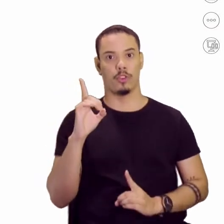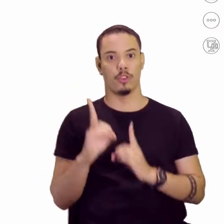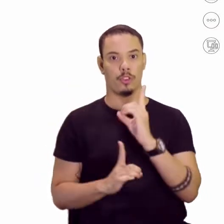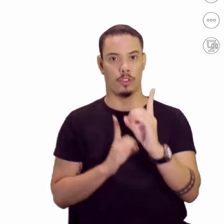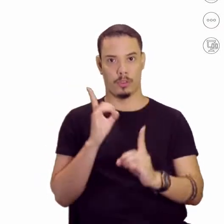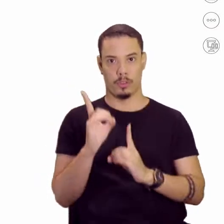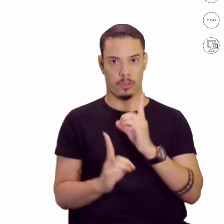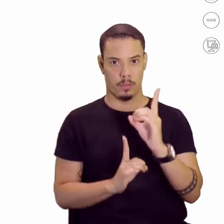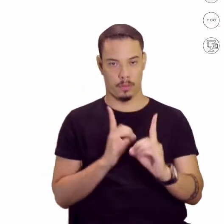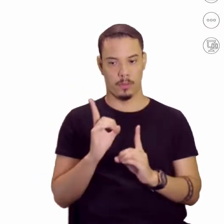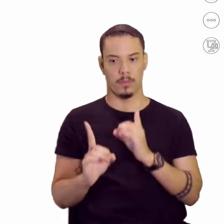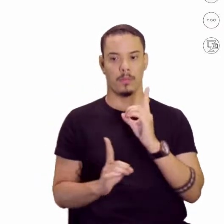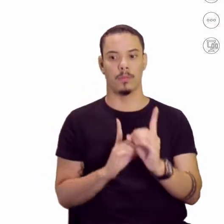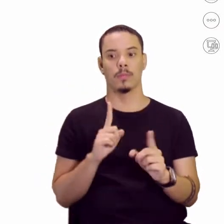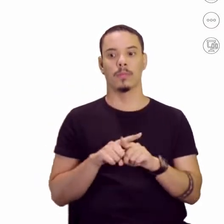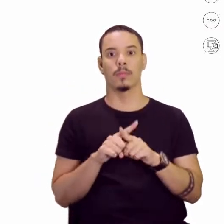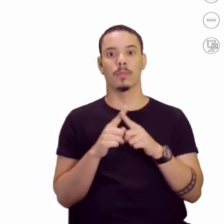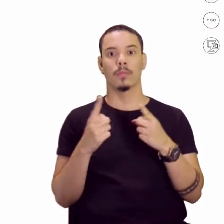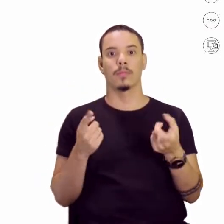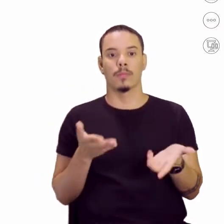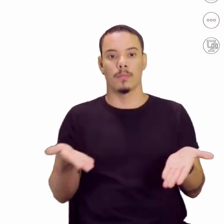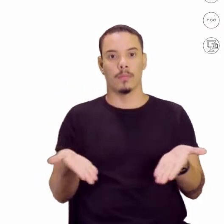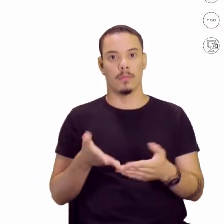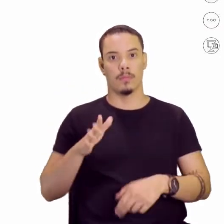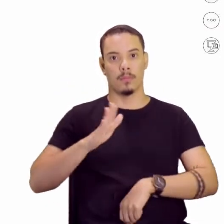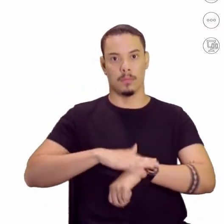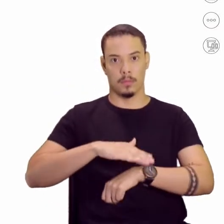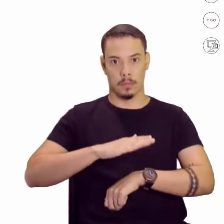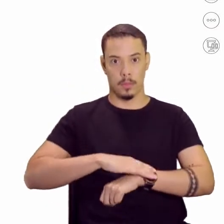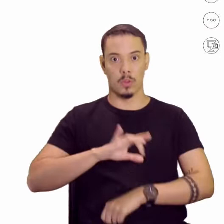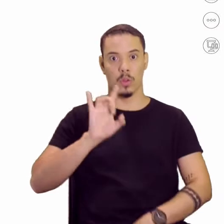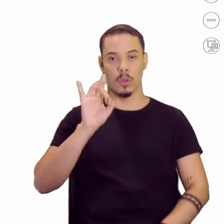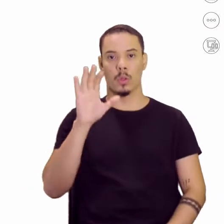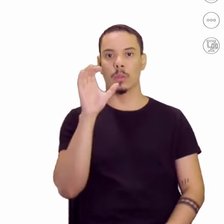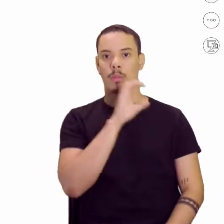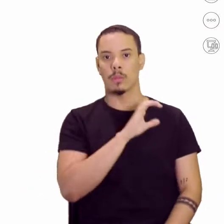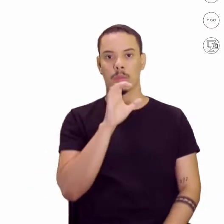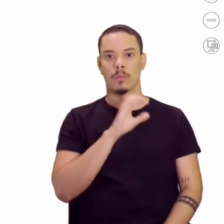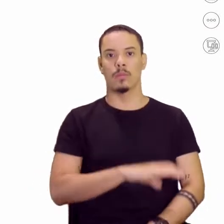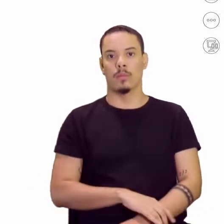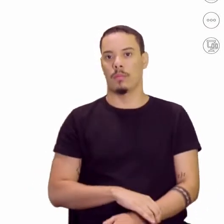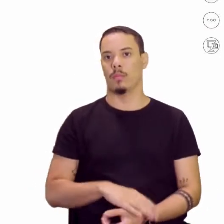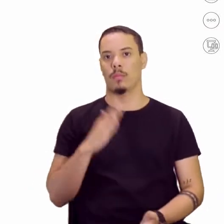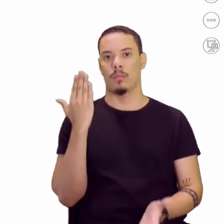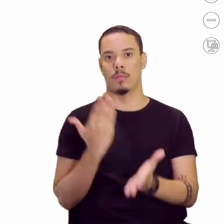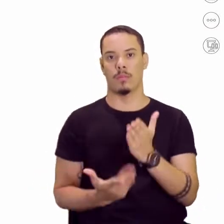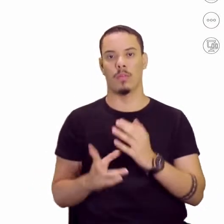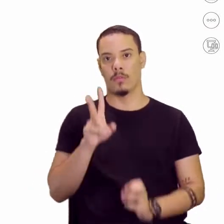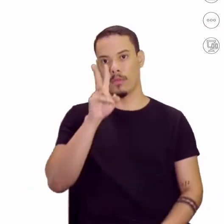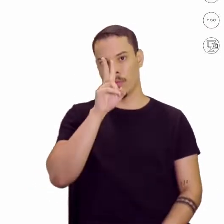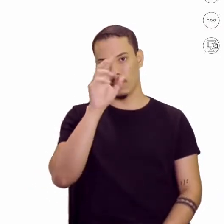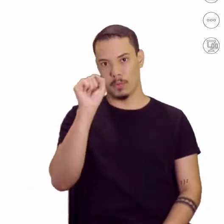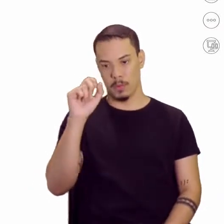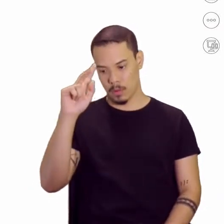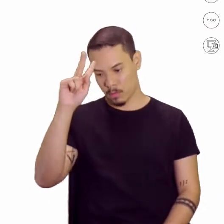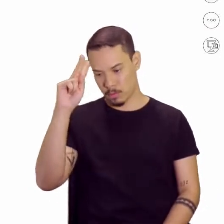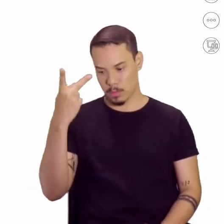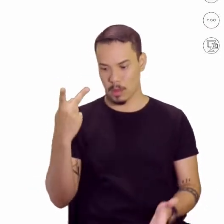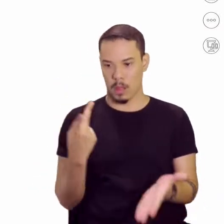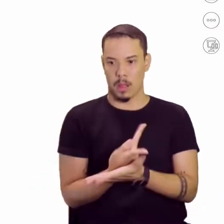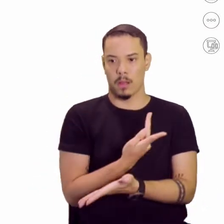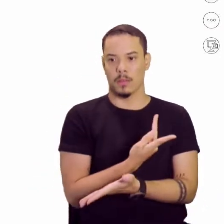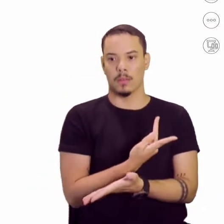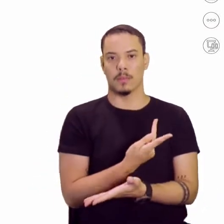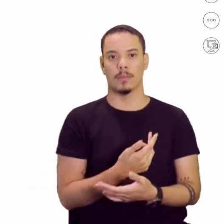Mas nós vamos ver apenas esse movimento sem a causa, que é a força. Então, até o momento, assim,